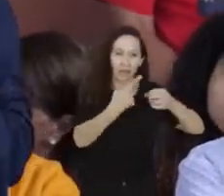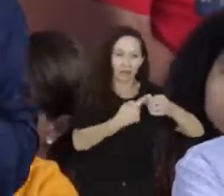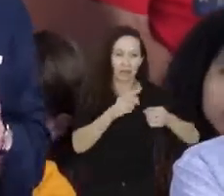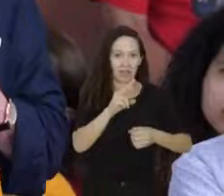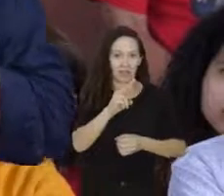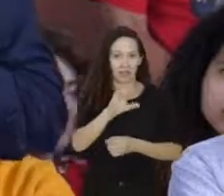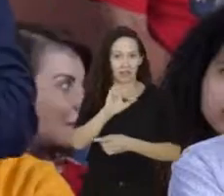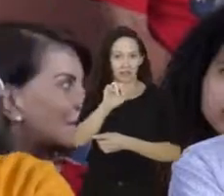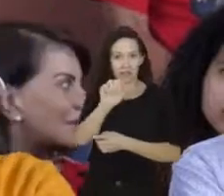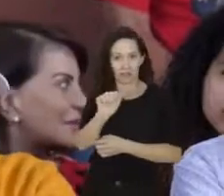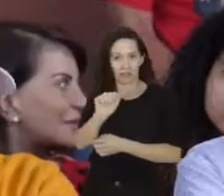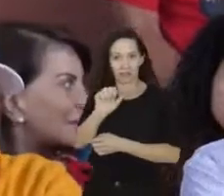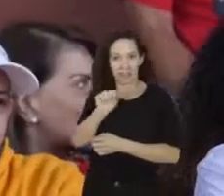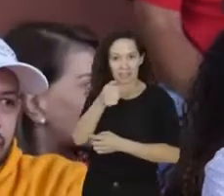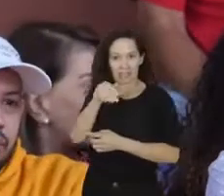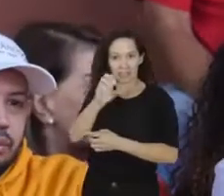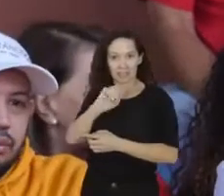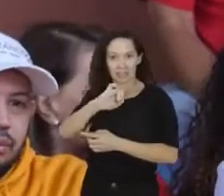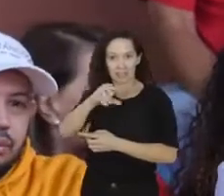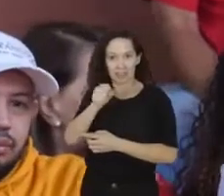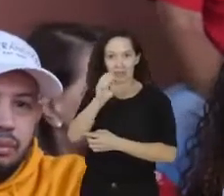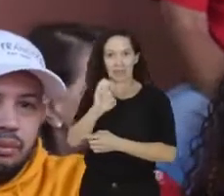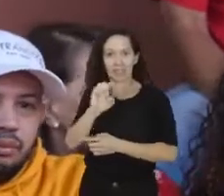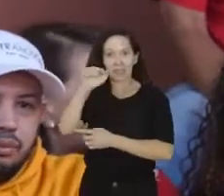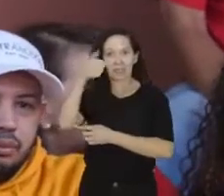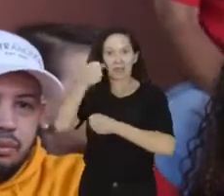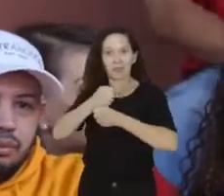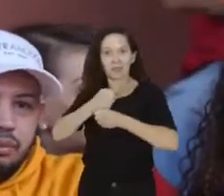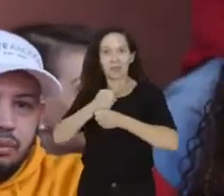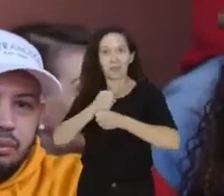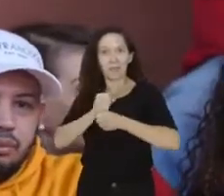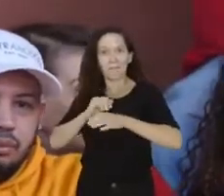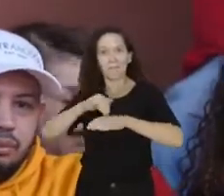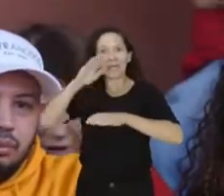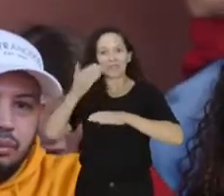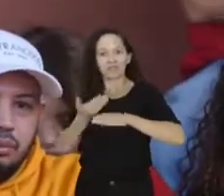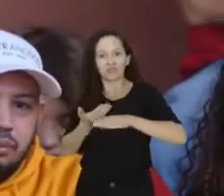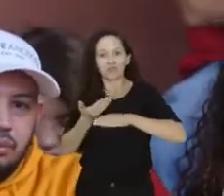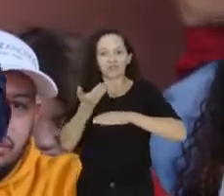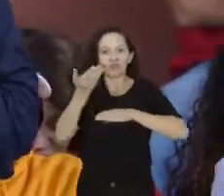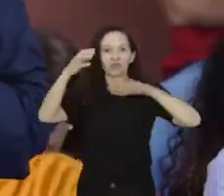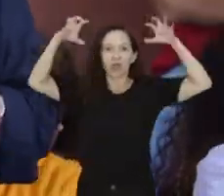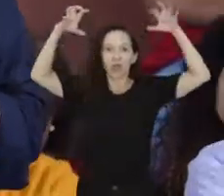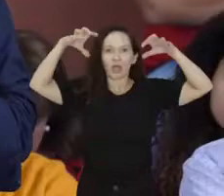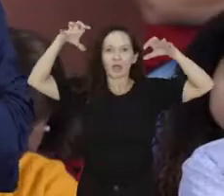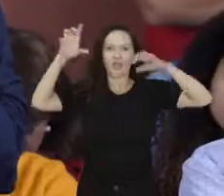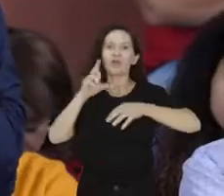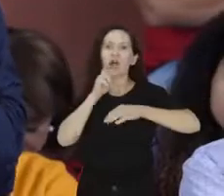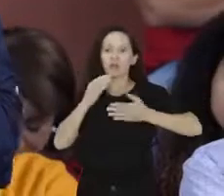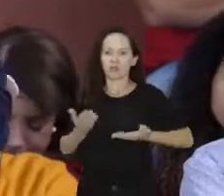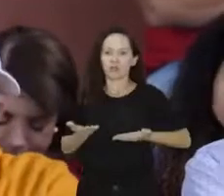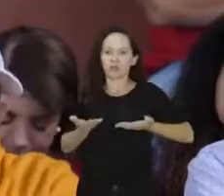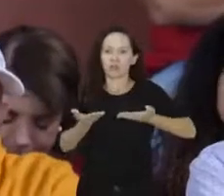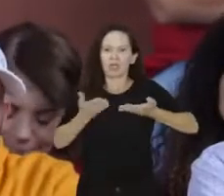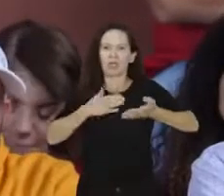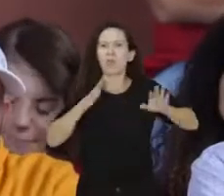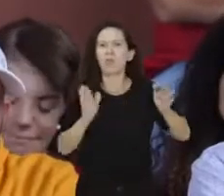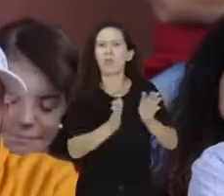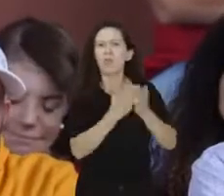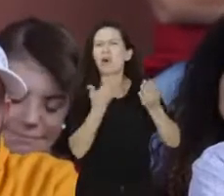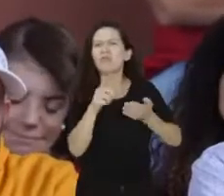chuva maior, mais de 1 metro de água dentro de casa. A sorte é que eu era tão pobre que eu não tinha geladeira.